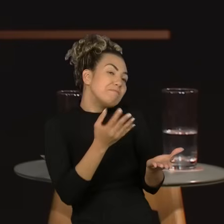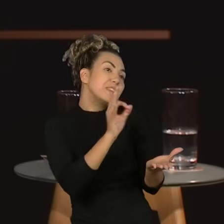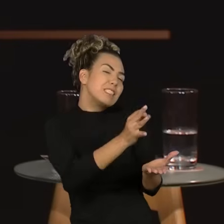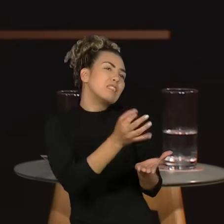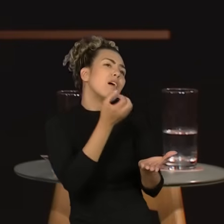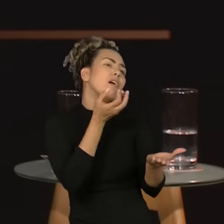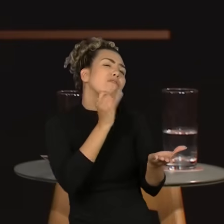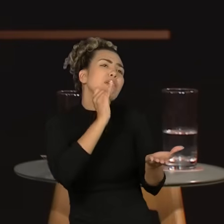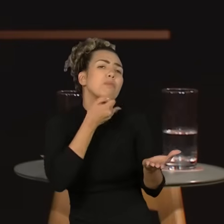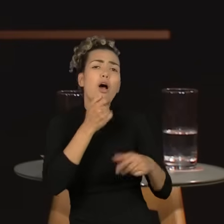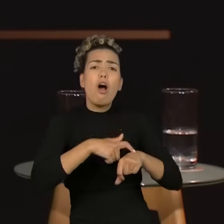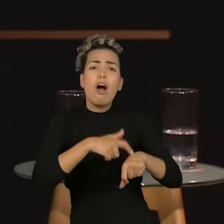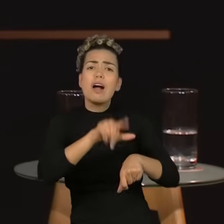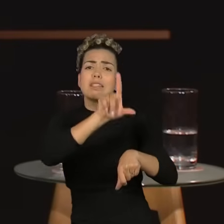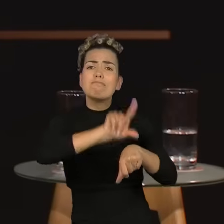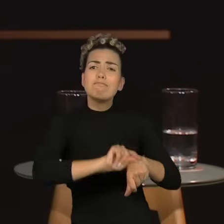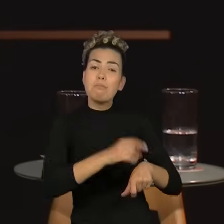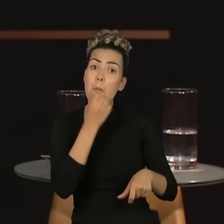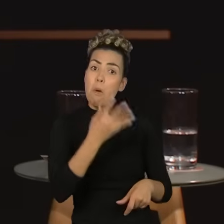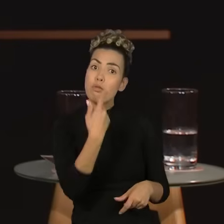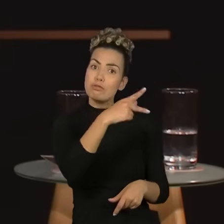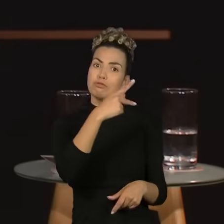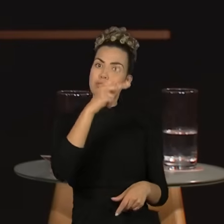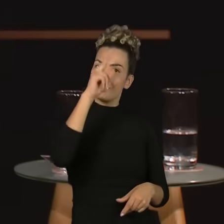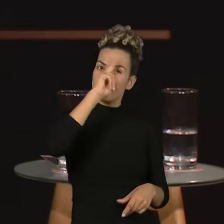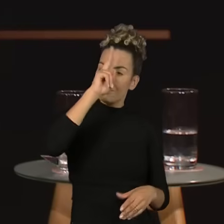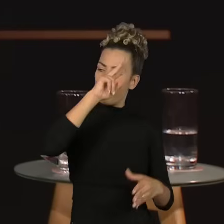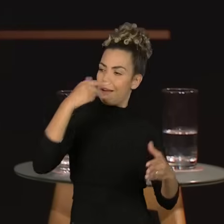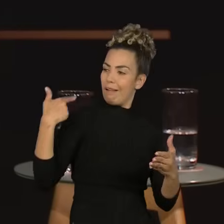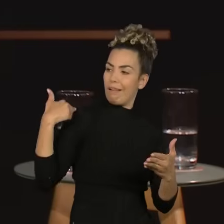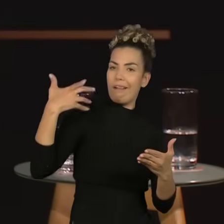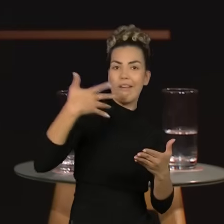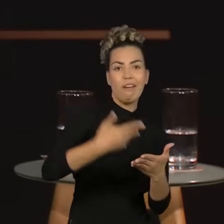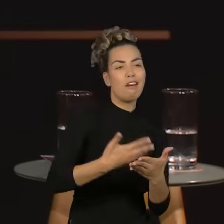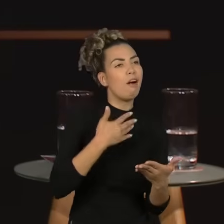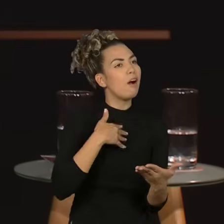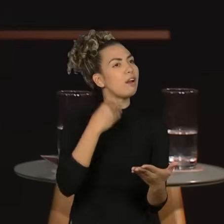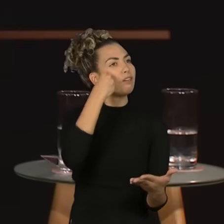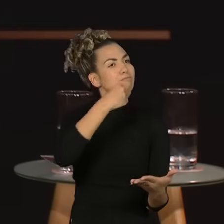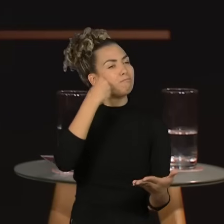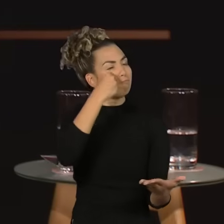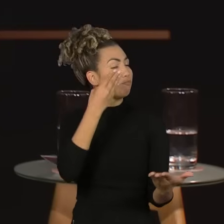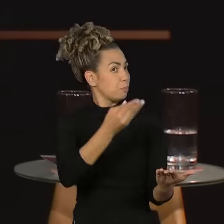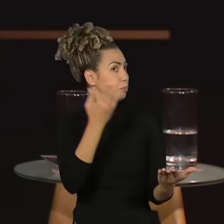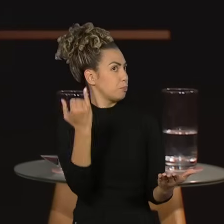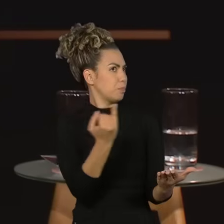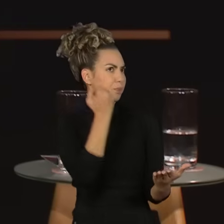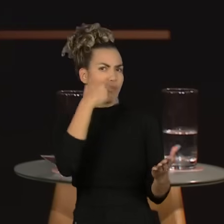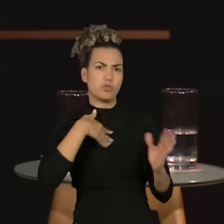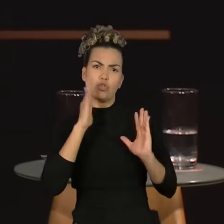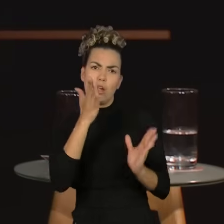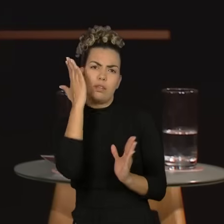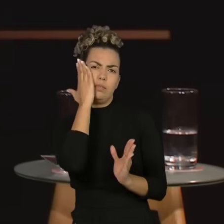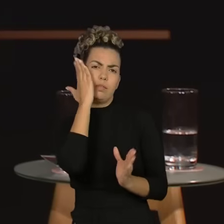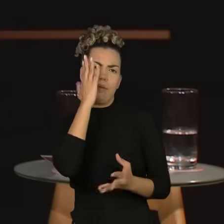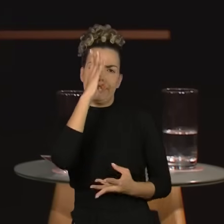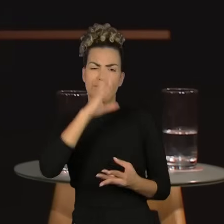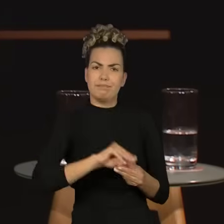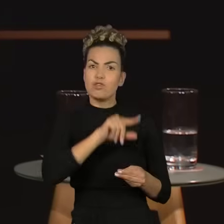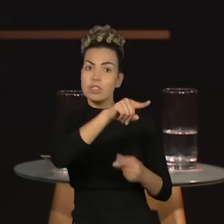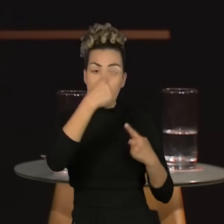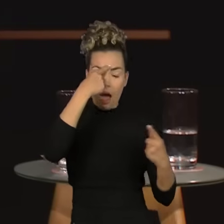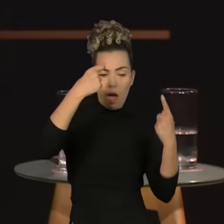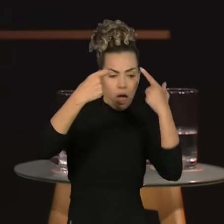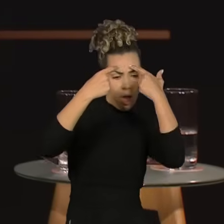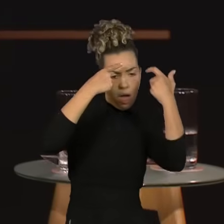bom passear pela tua trajetória, pela tua carreira. A gente se admira cada vez mais da sua criatividade,